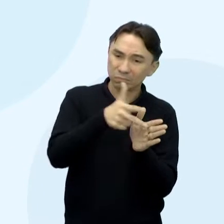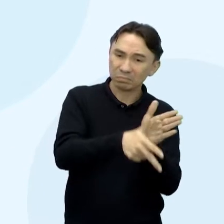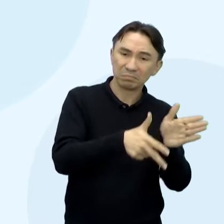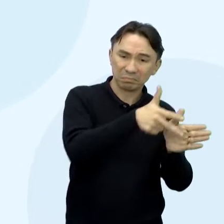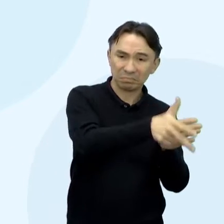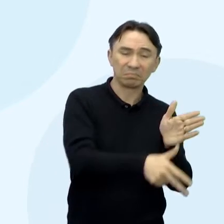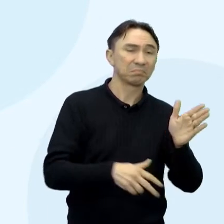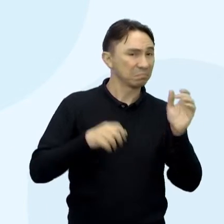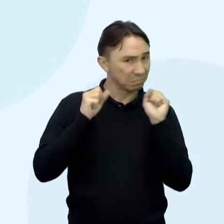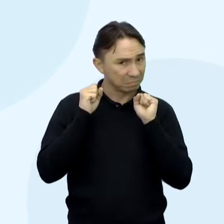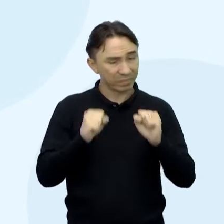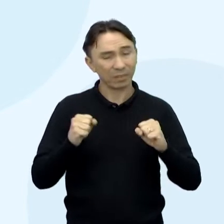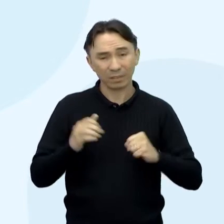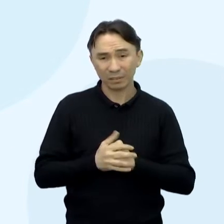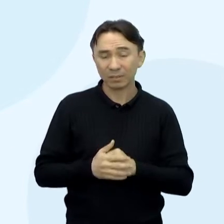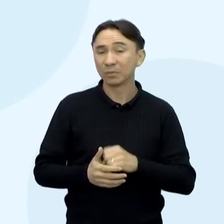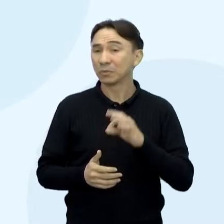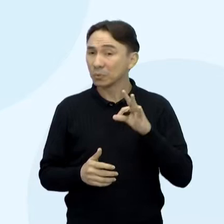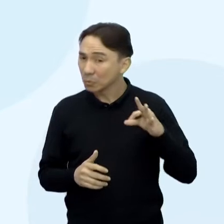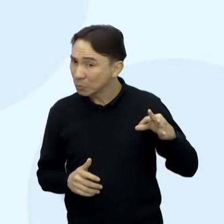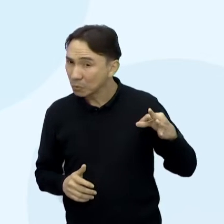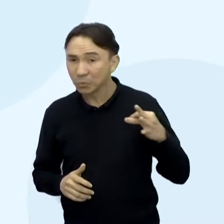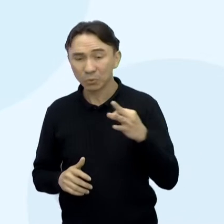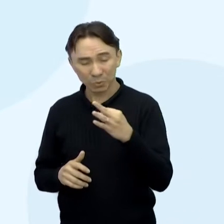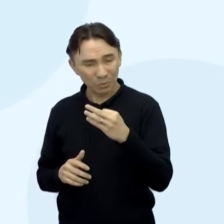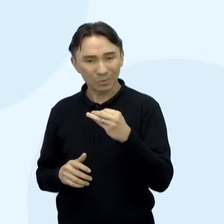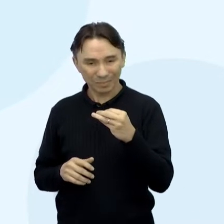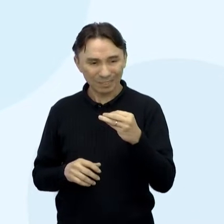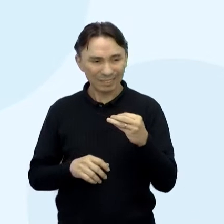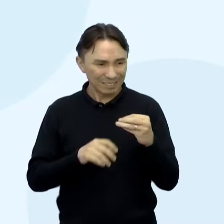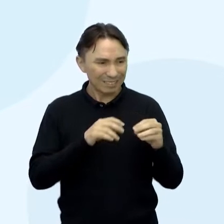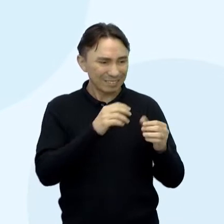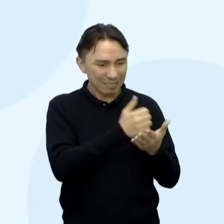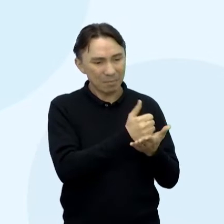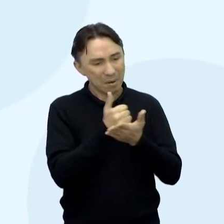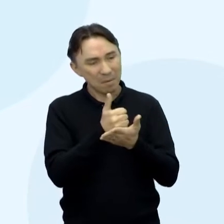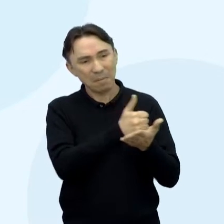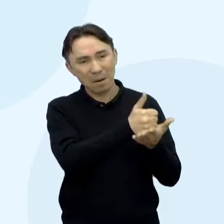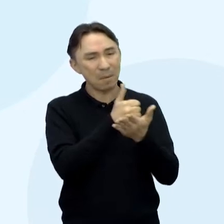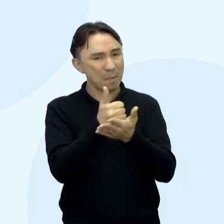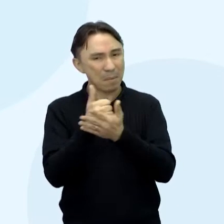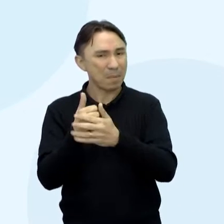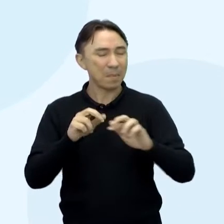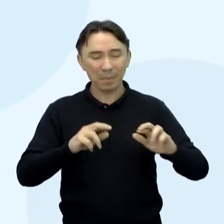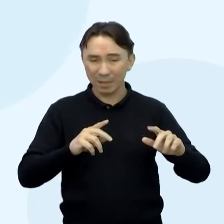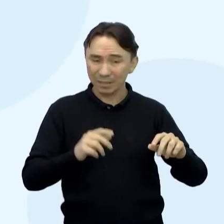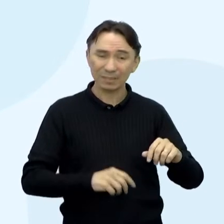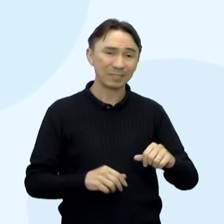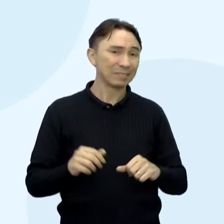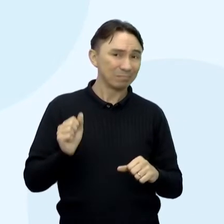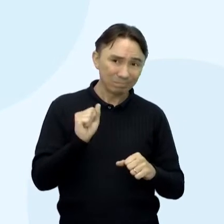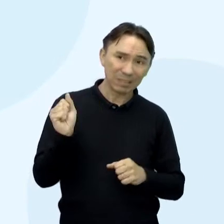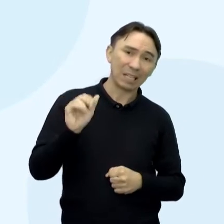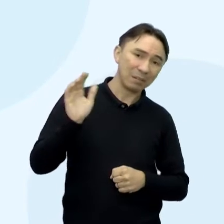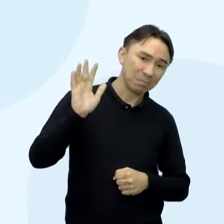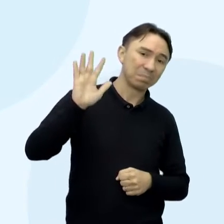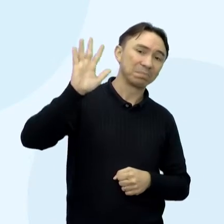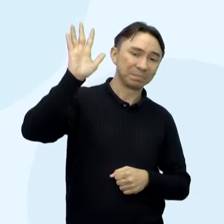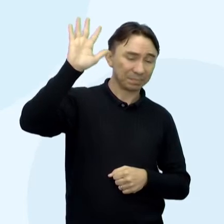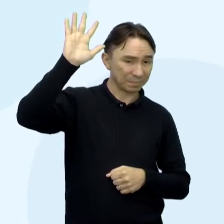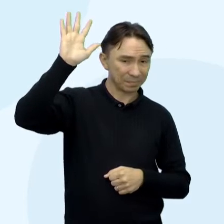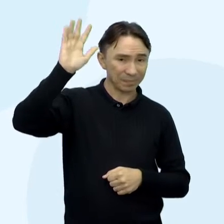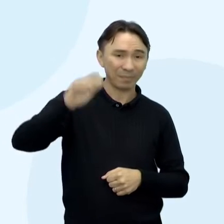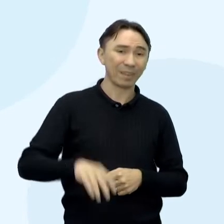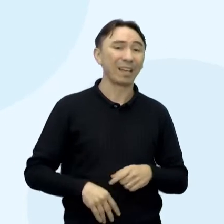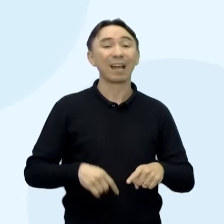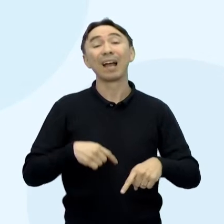E tudo isso encarece, né, não só o custo ambiental, mas o custo financeiro desse produto, até